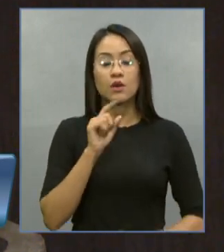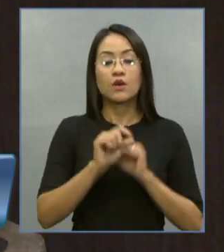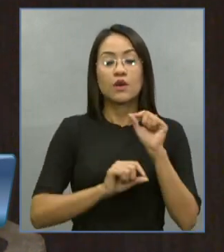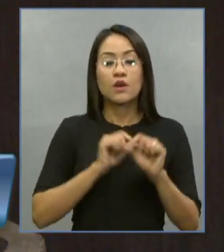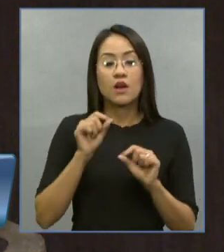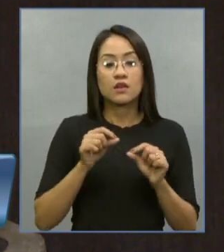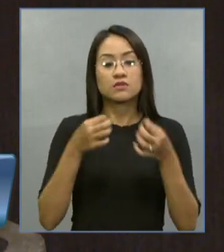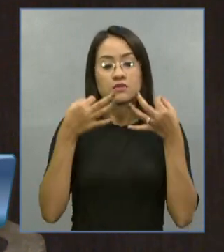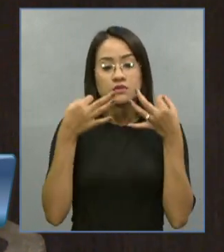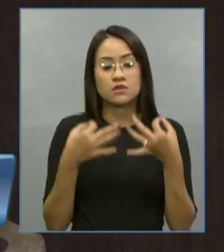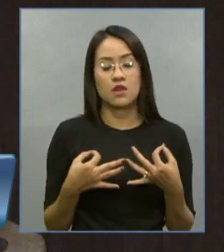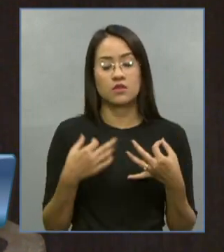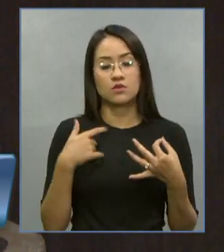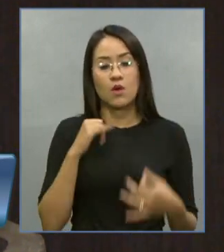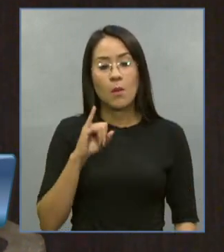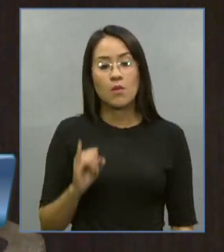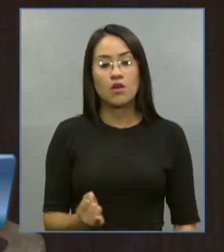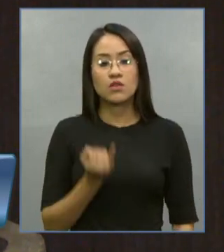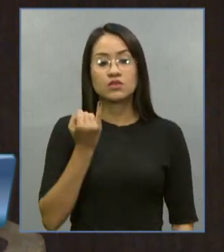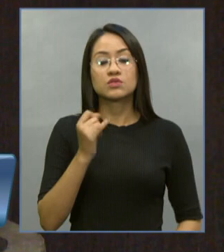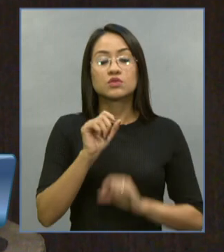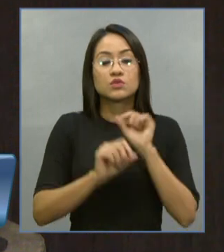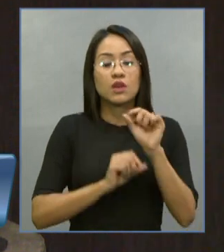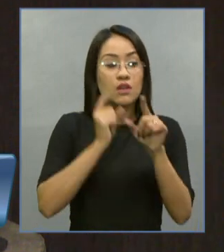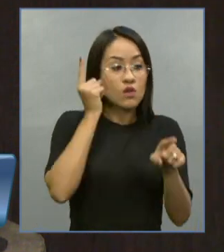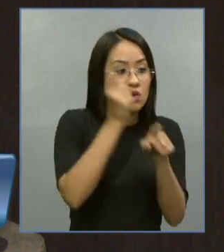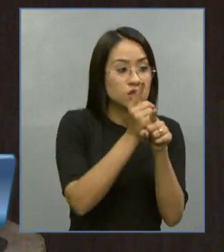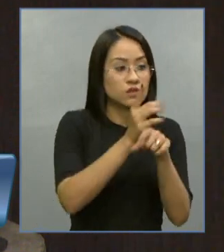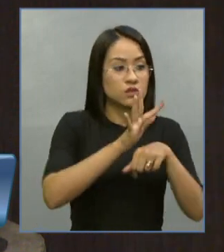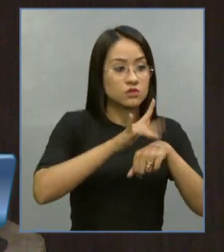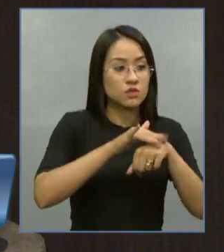correto, oportuno, tempestivo diagnóstico